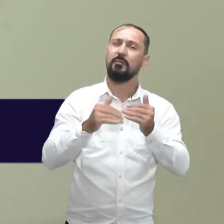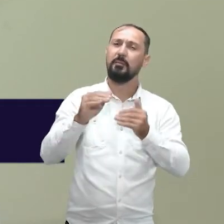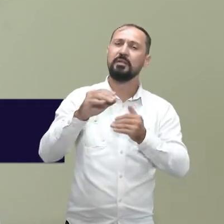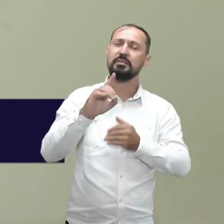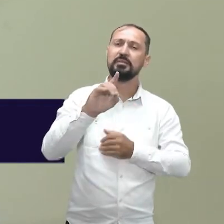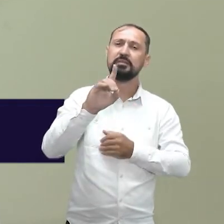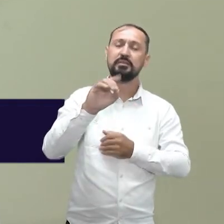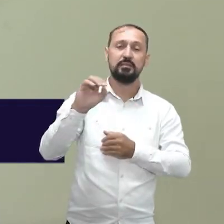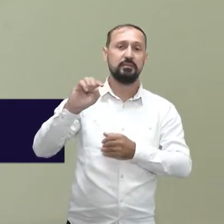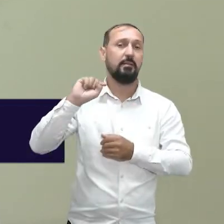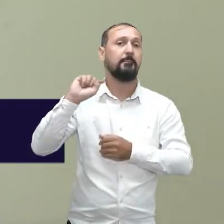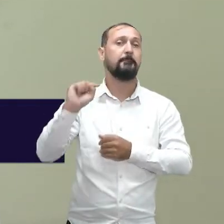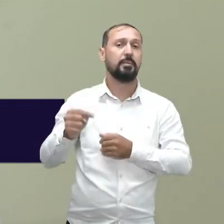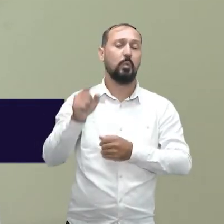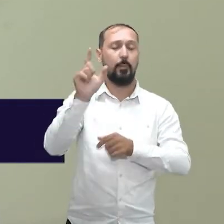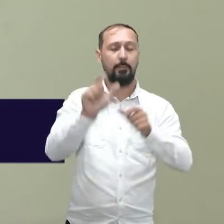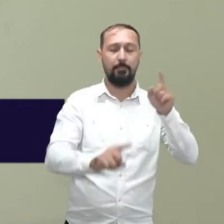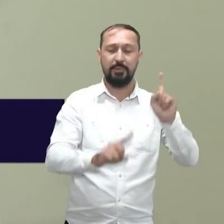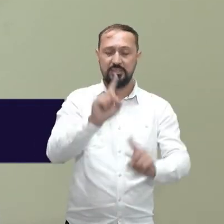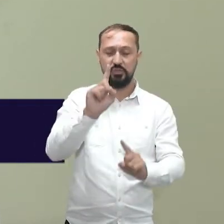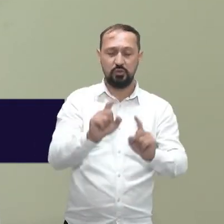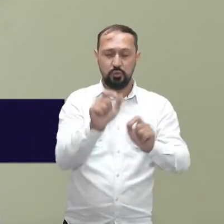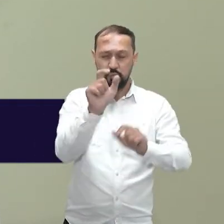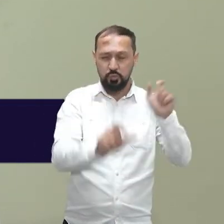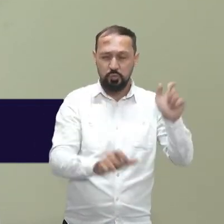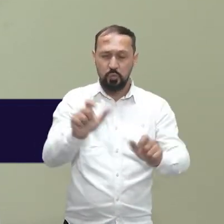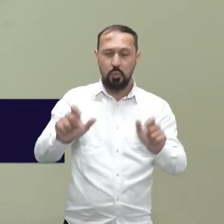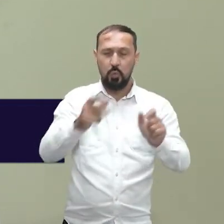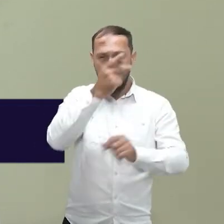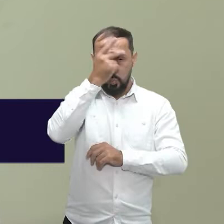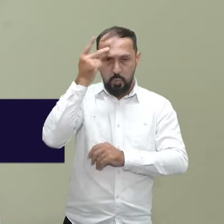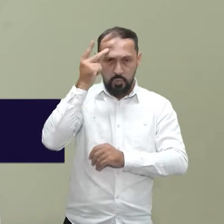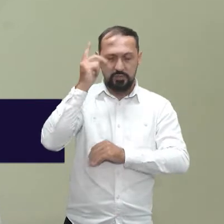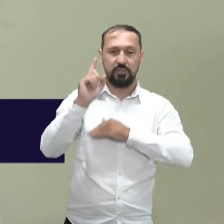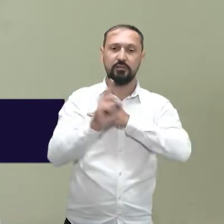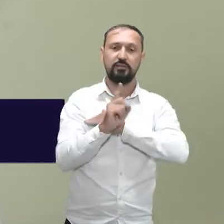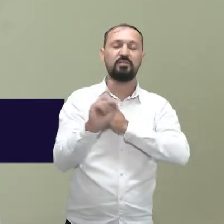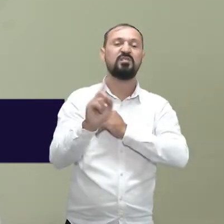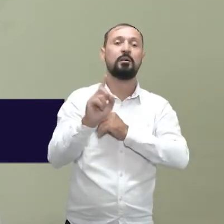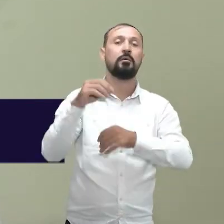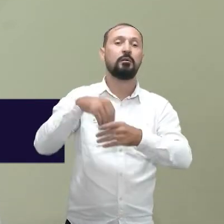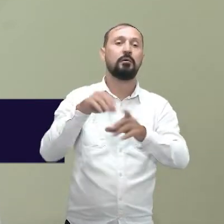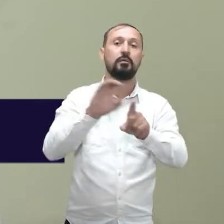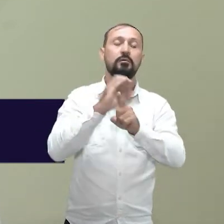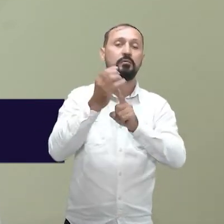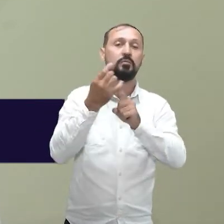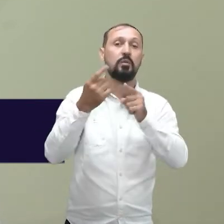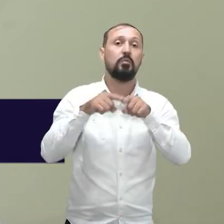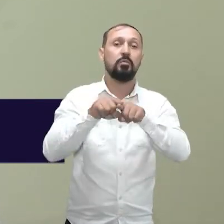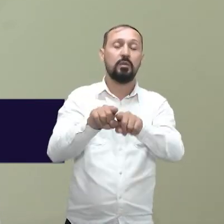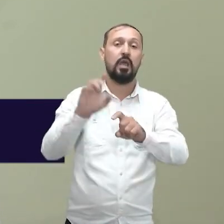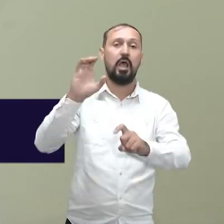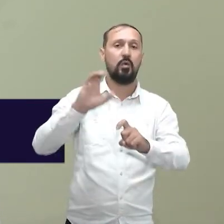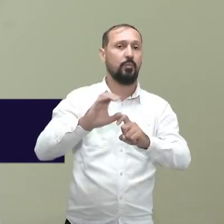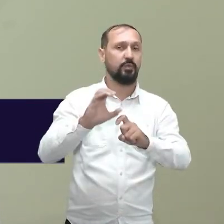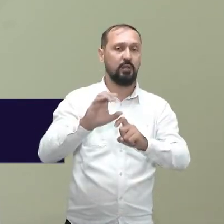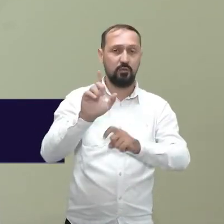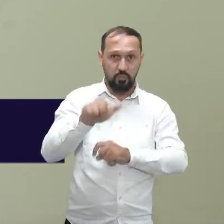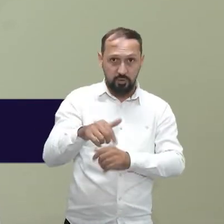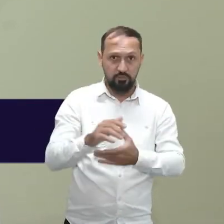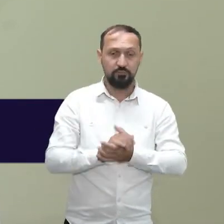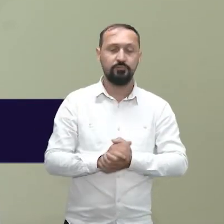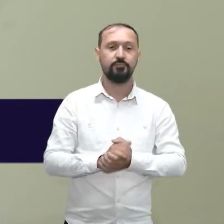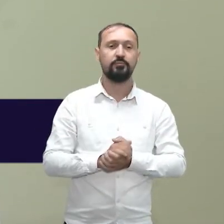o senhor disse, mais de 100 mil pessoas atendidas. E são pessoas da comunidade, não são filiadas